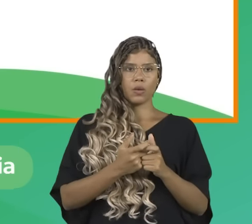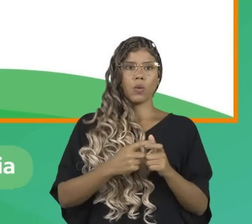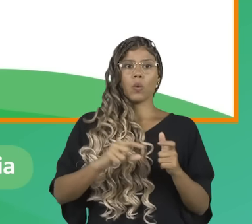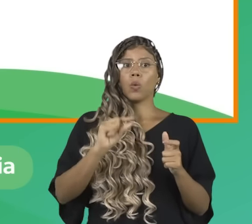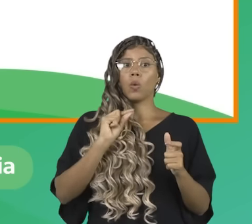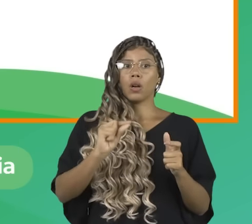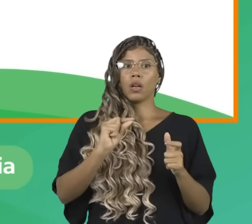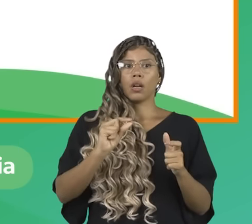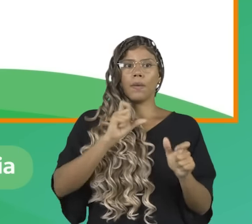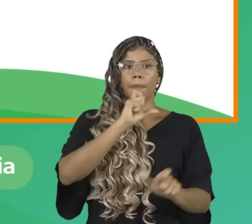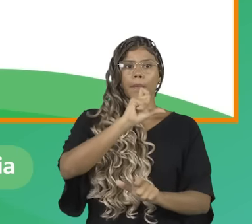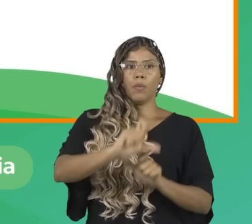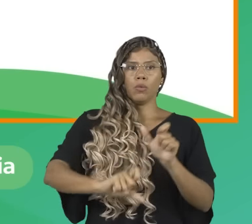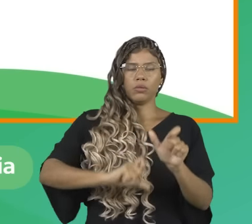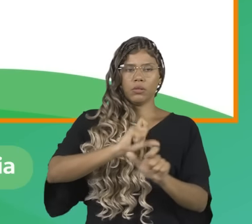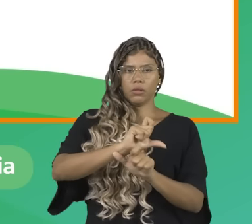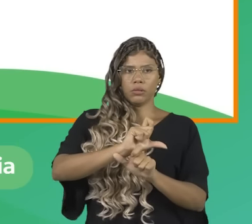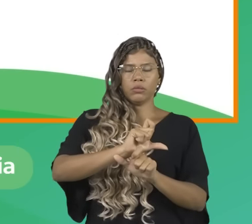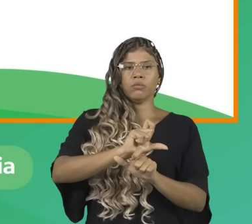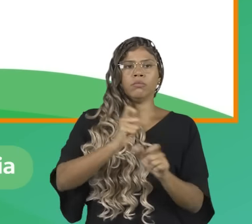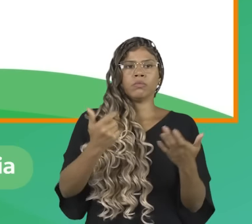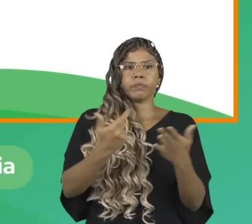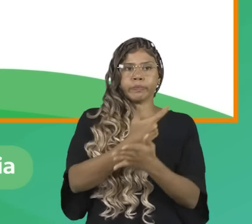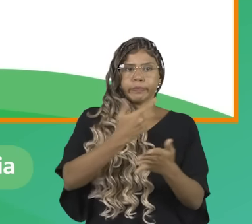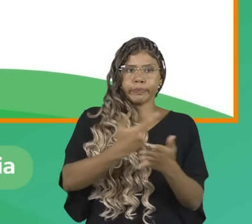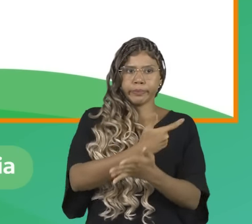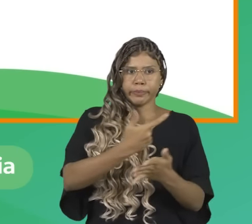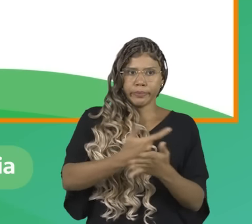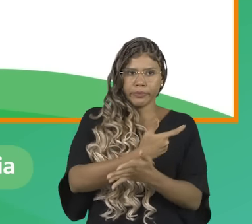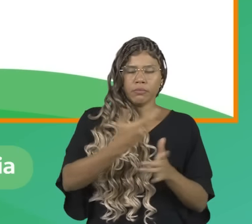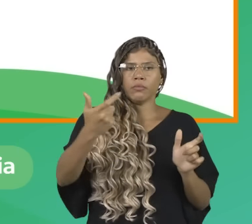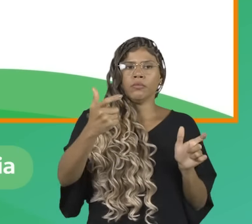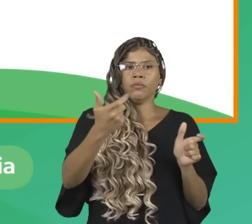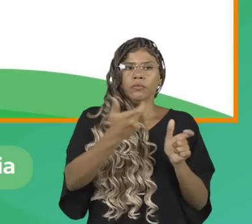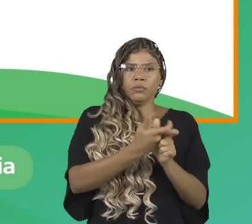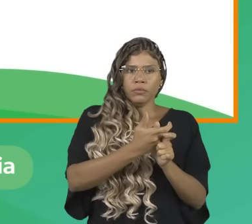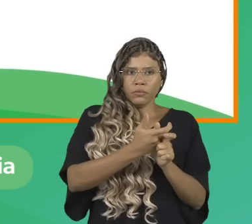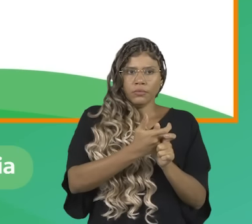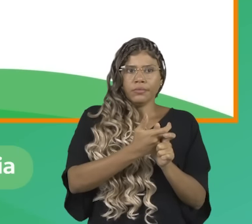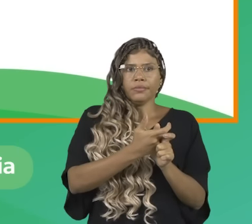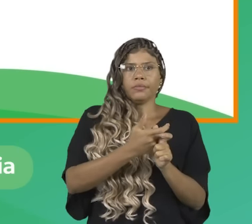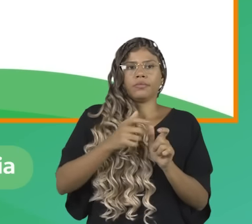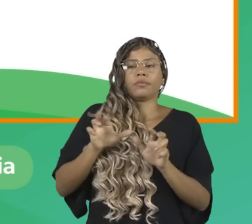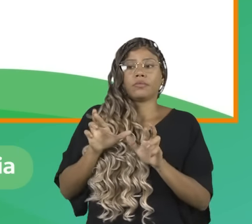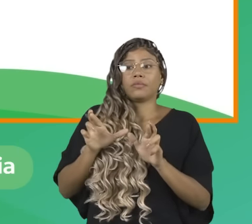no consumidor e na produção, reciclar para fazer com que produtos que